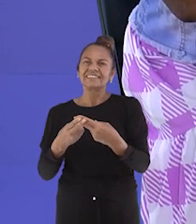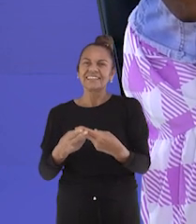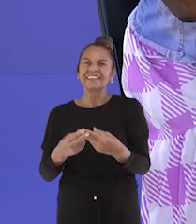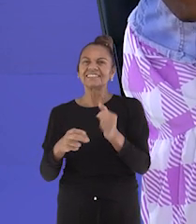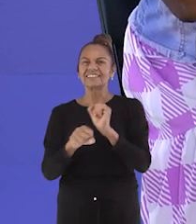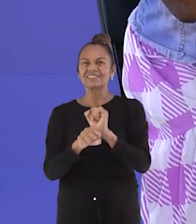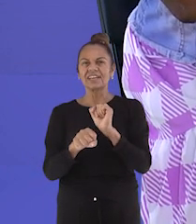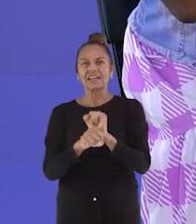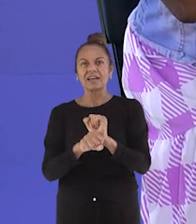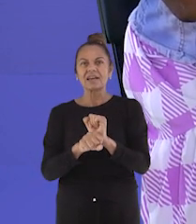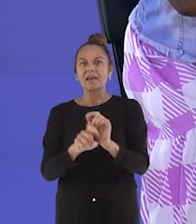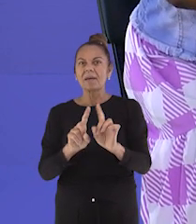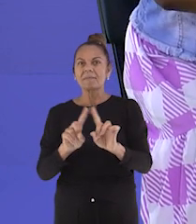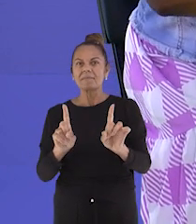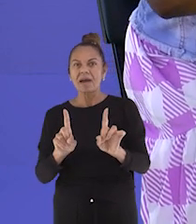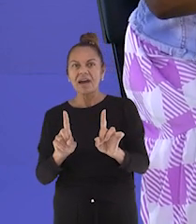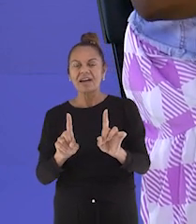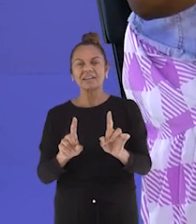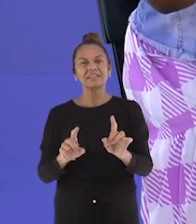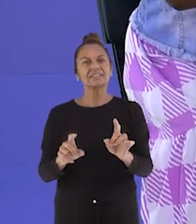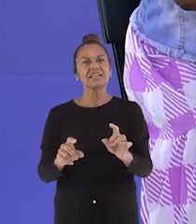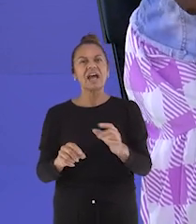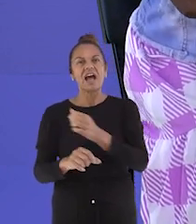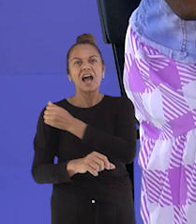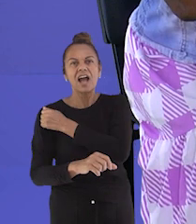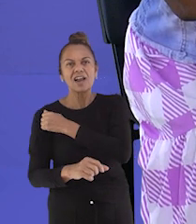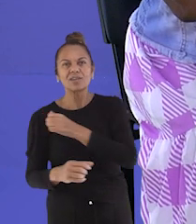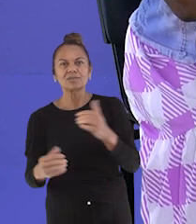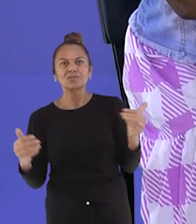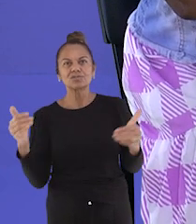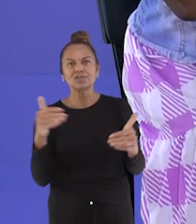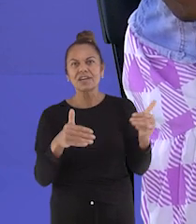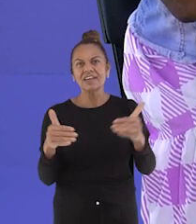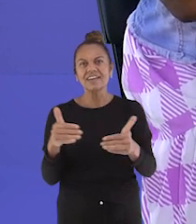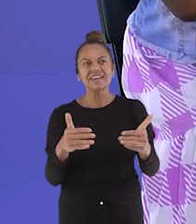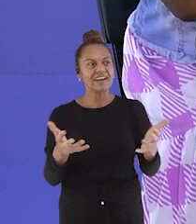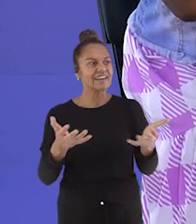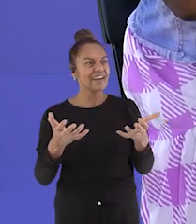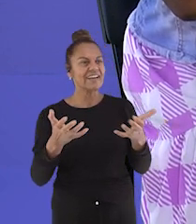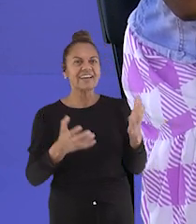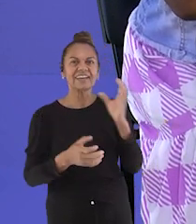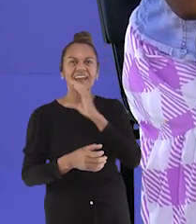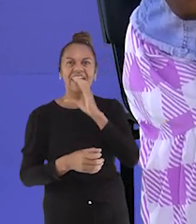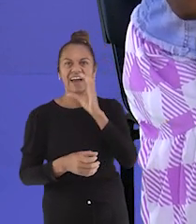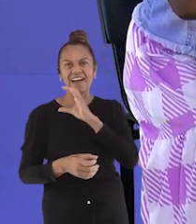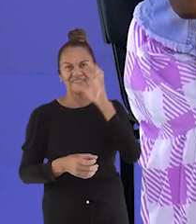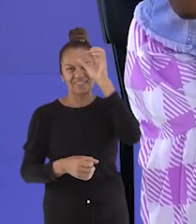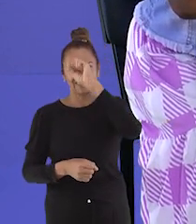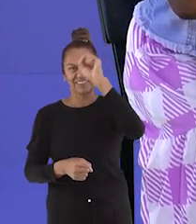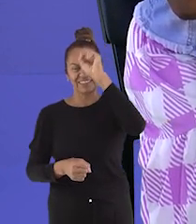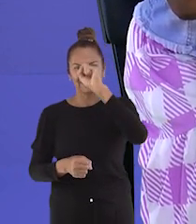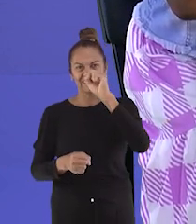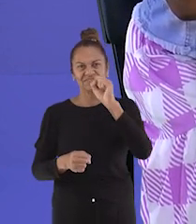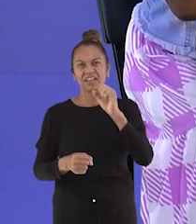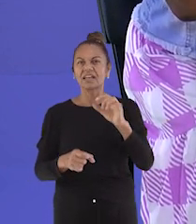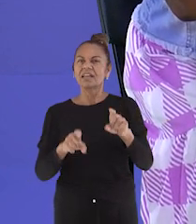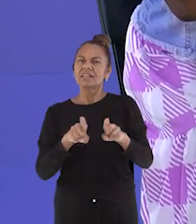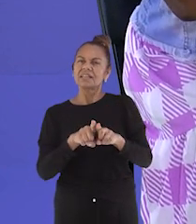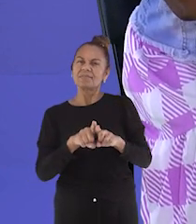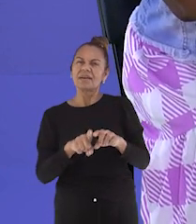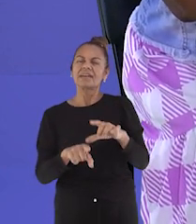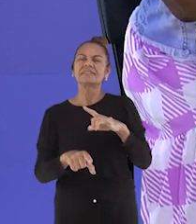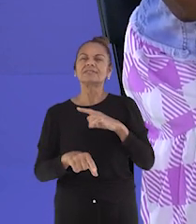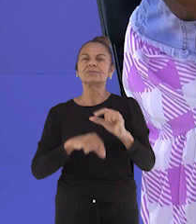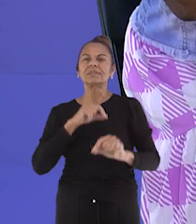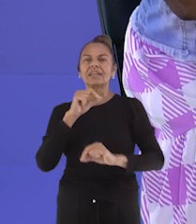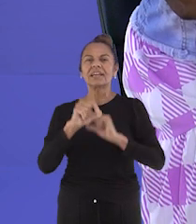tinha que aguardar os outros que iam chegar. E aqueles que chegavam tinham pressa de aprender, eles queriam aprender. Também tinha a parte do cansaço. Eles estavam